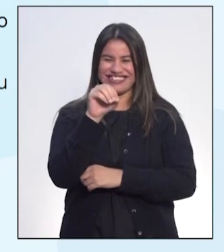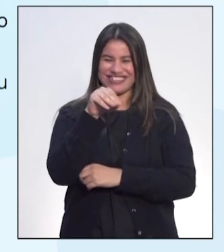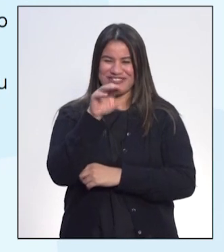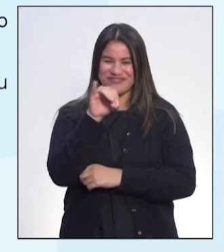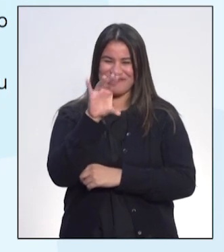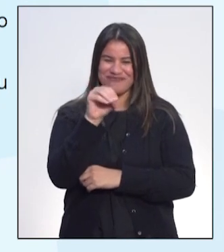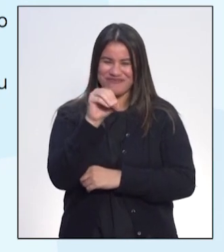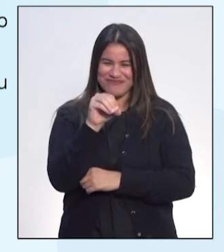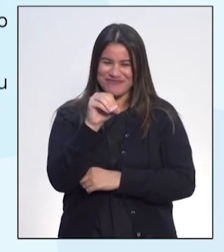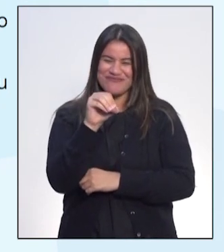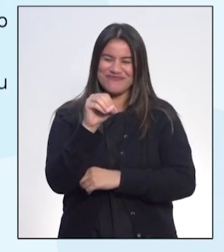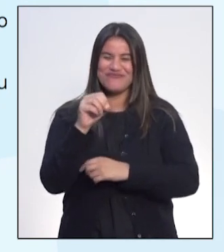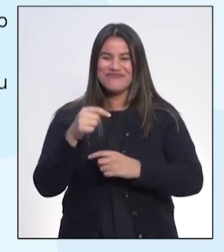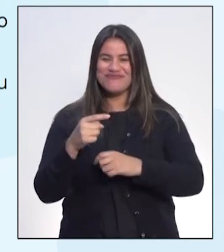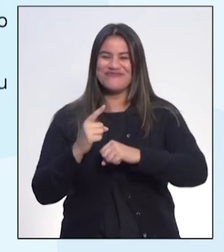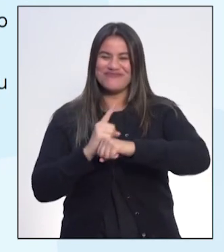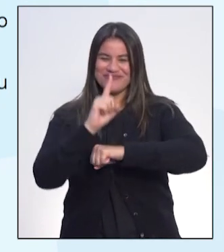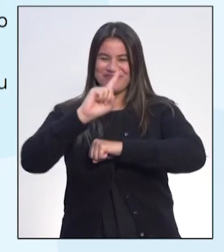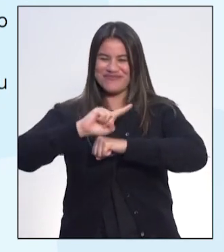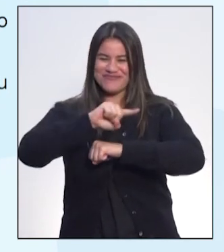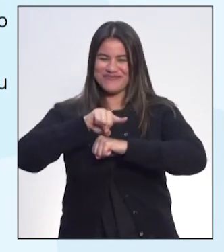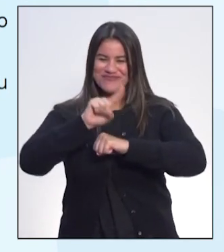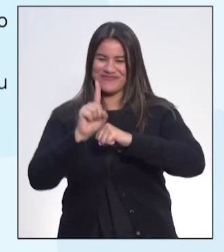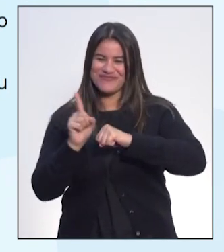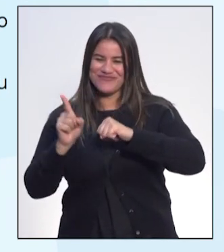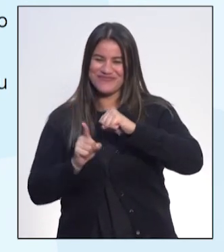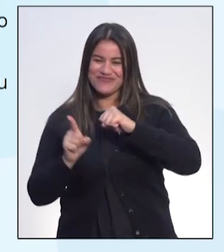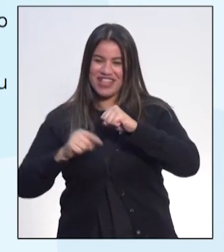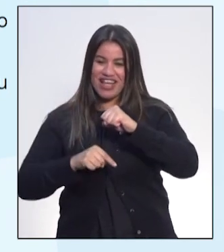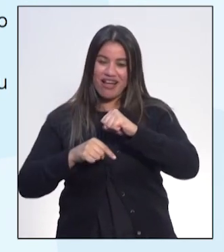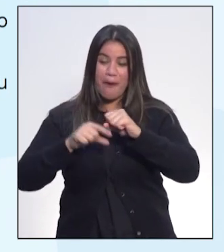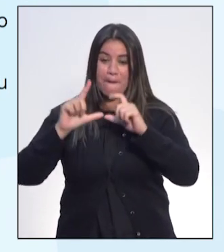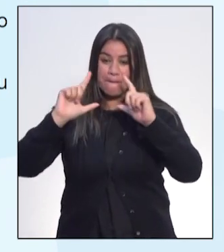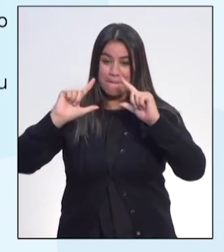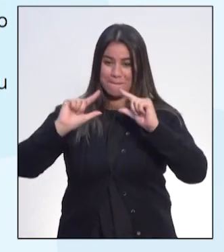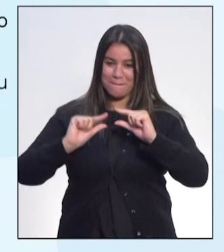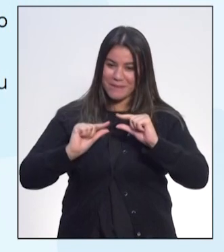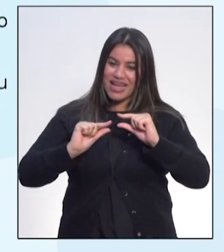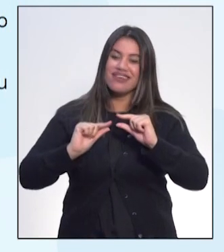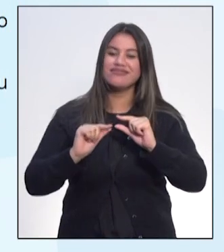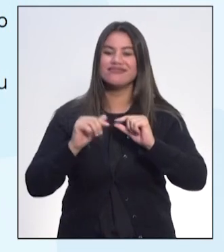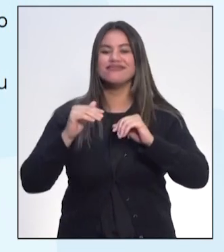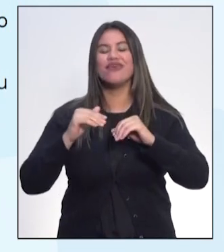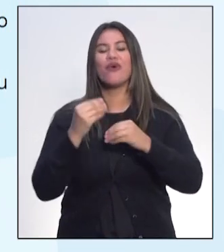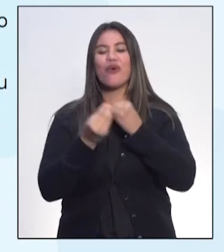quanto menos elétron na última camada, maior o raio atômico.